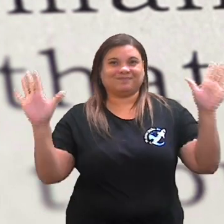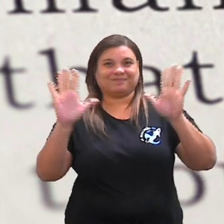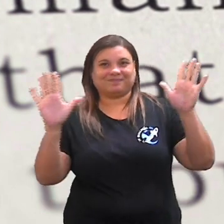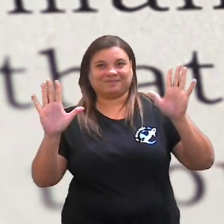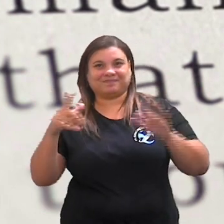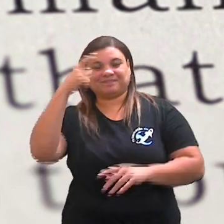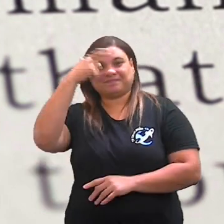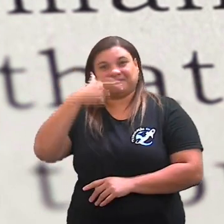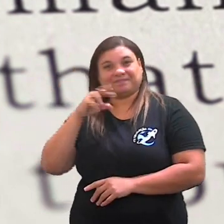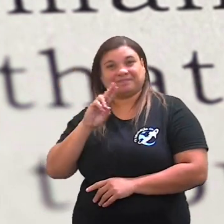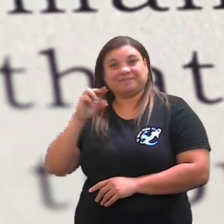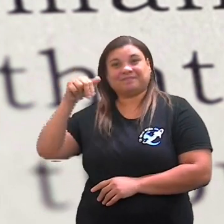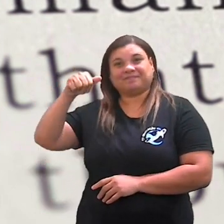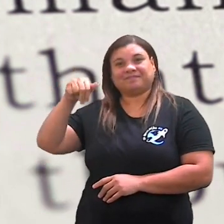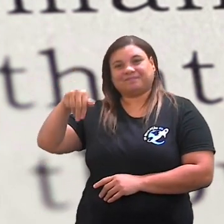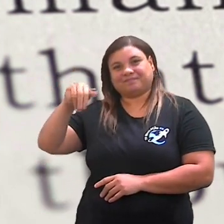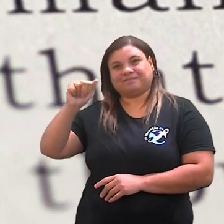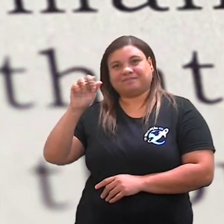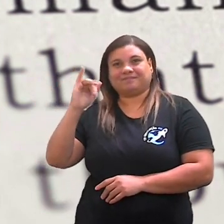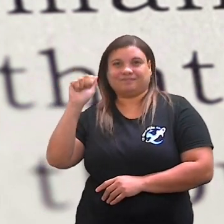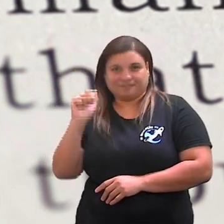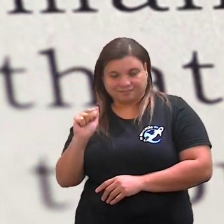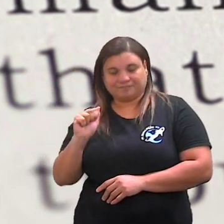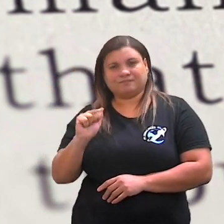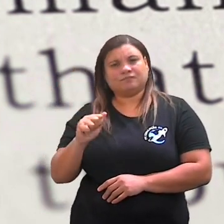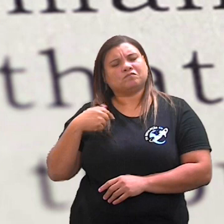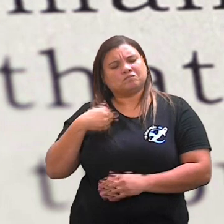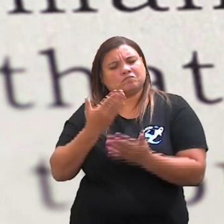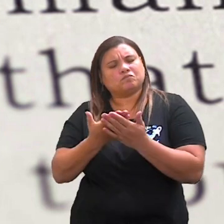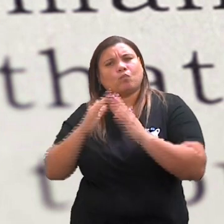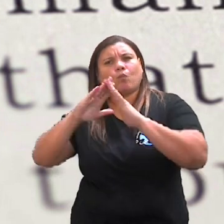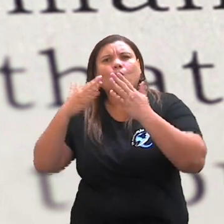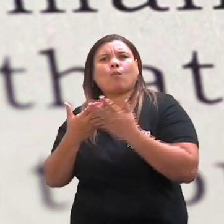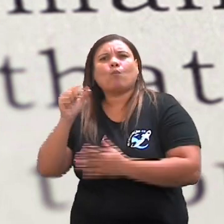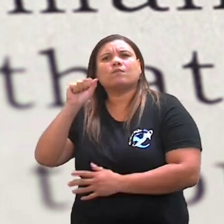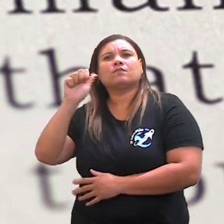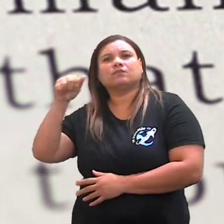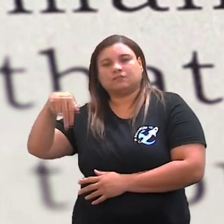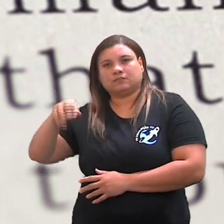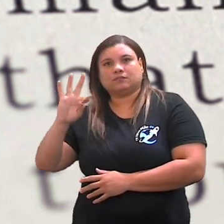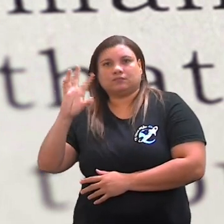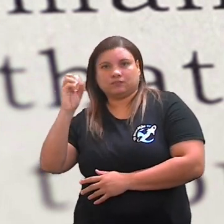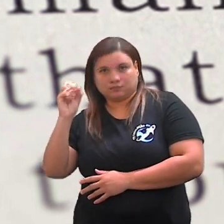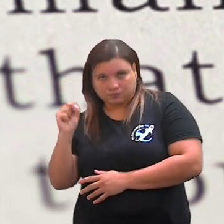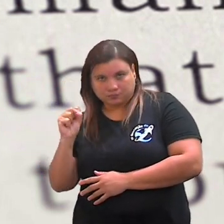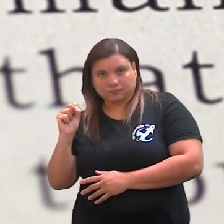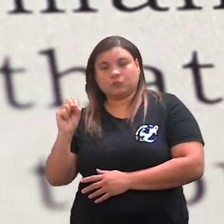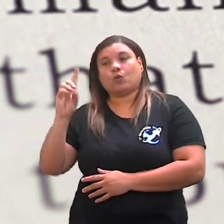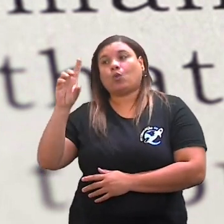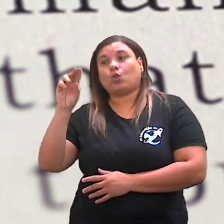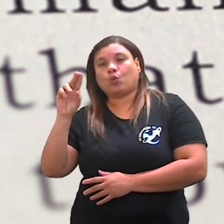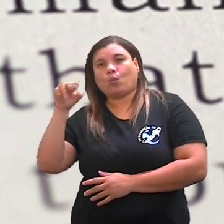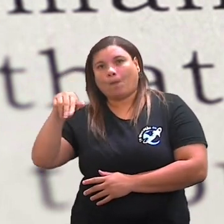pessoal, meu nome é Maria Eduarda, da Escola Santos Dumont, e hoje conversaremos sobre ética. E